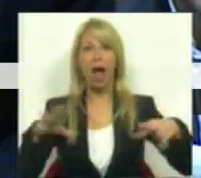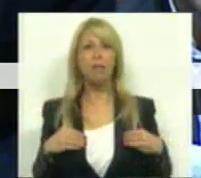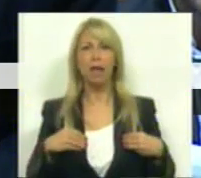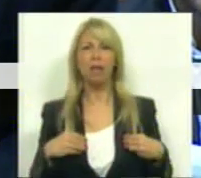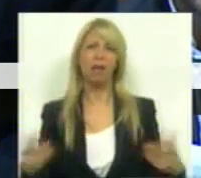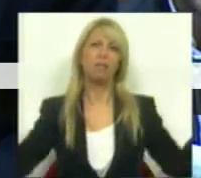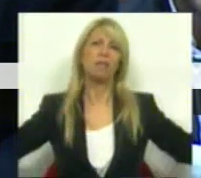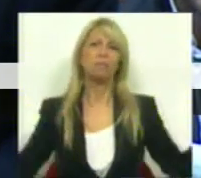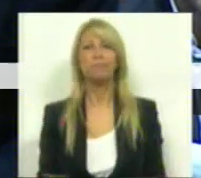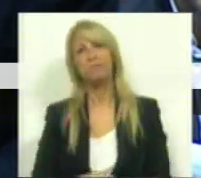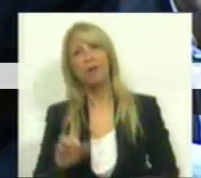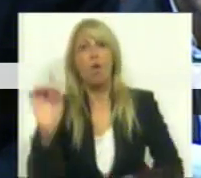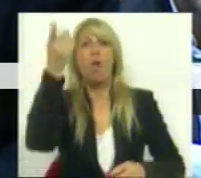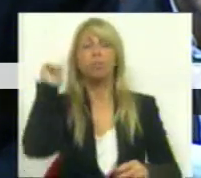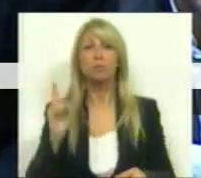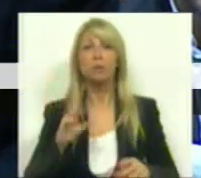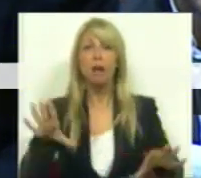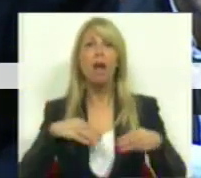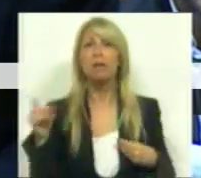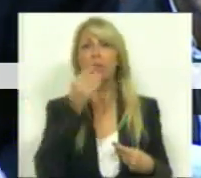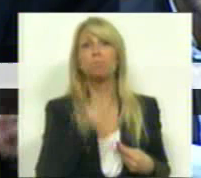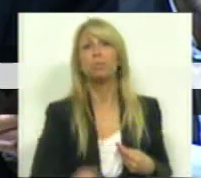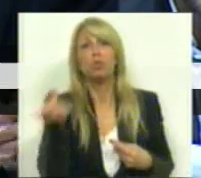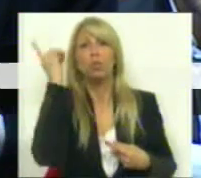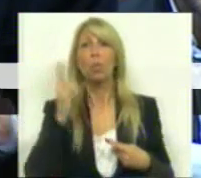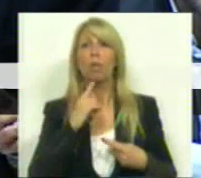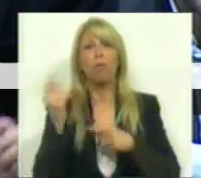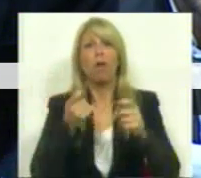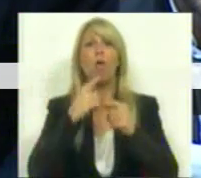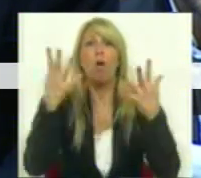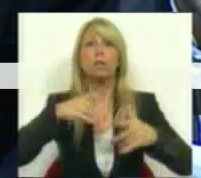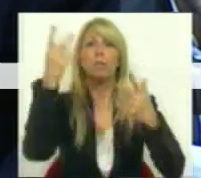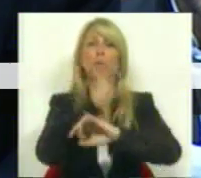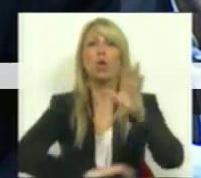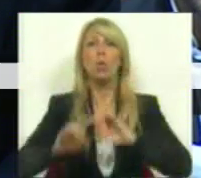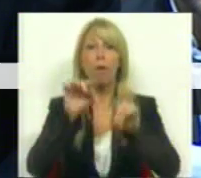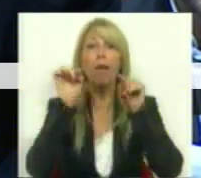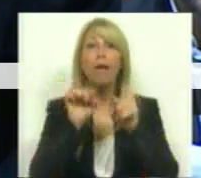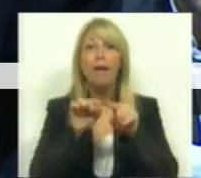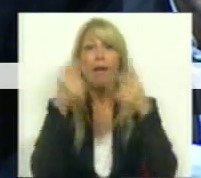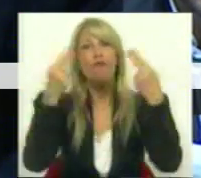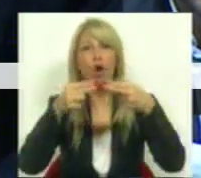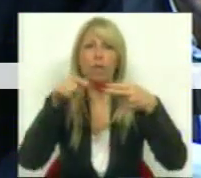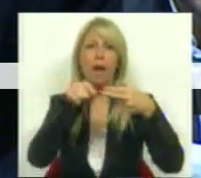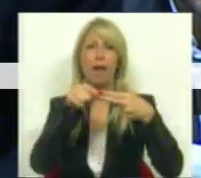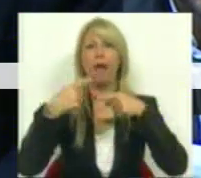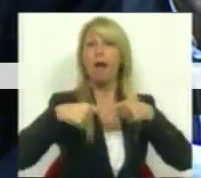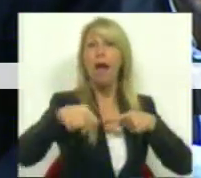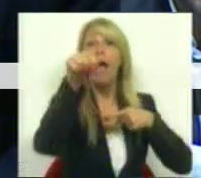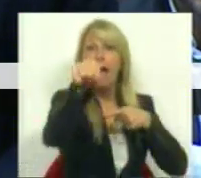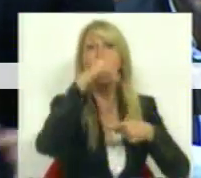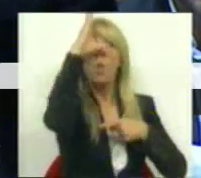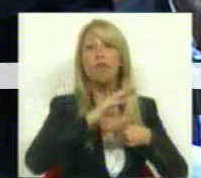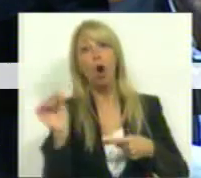que não deviam ter aceito, que era a redução do orçamento europeu. Essa é que era a fronteira e era aí, nessa fronteira, que o governo se devia ter